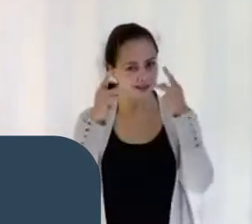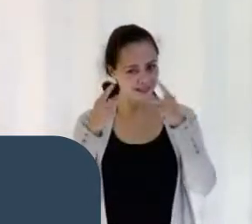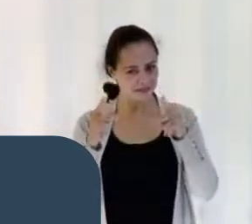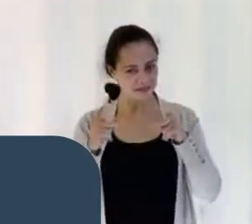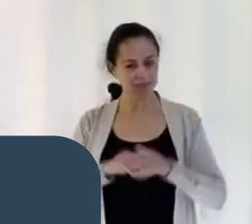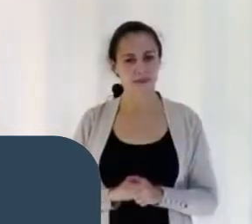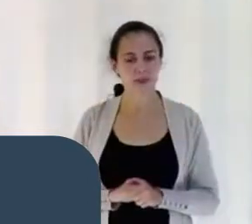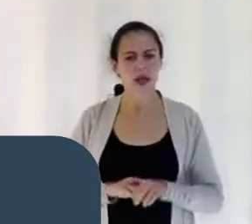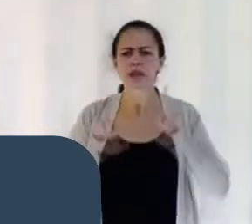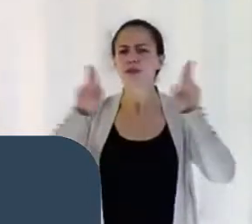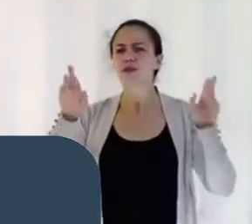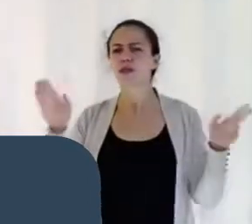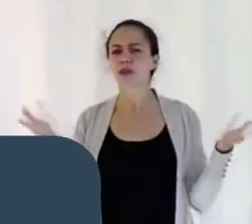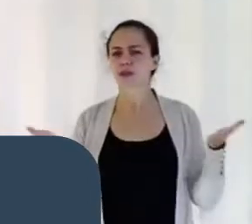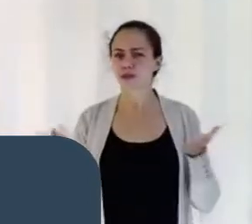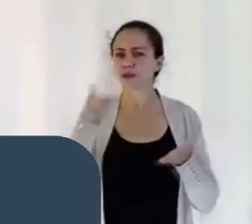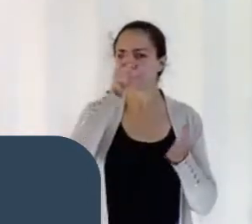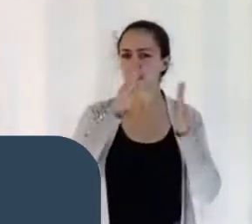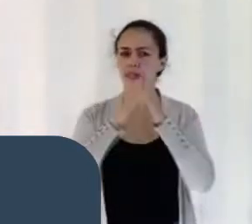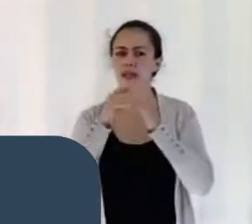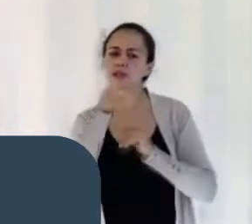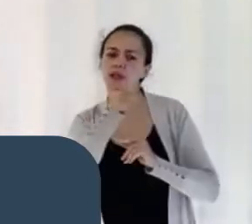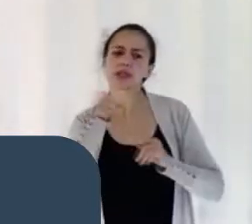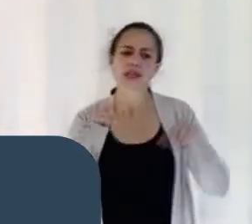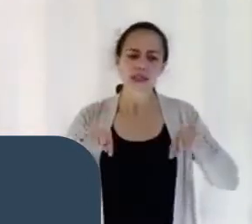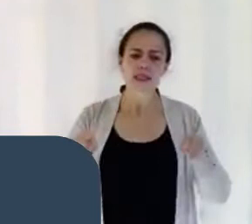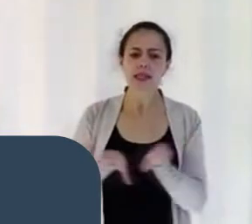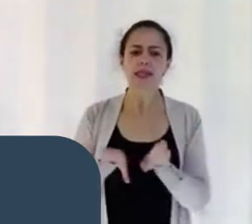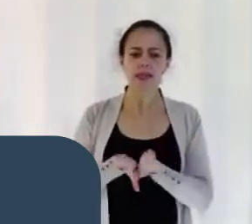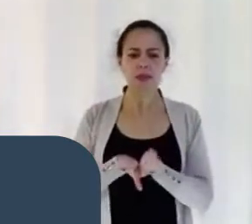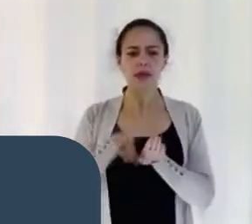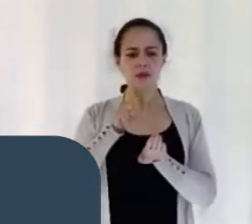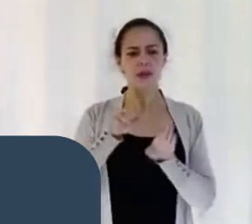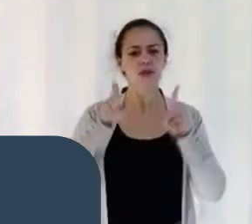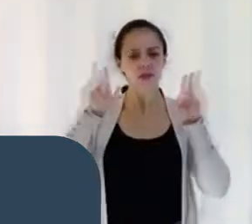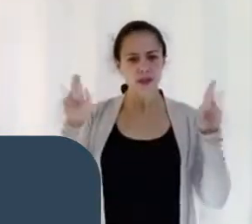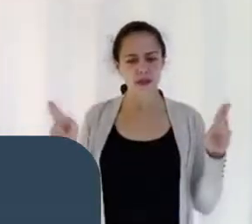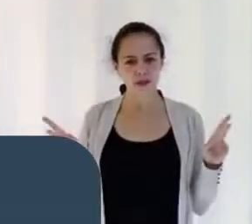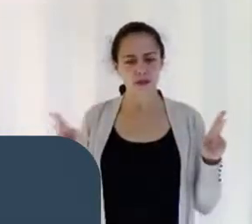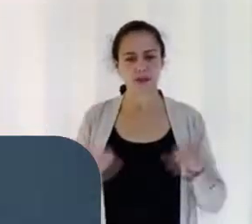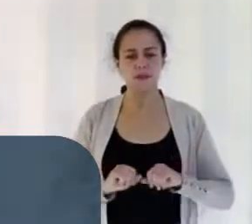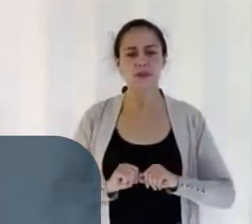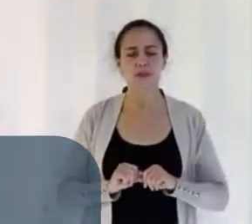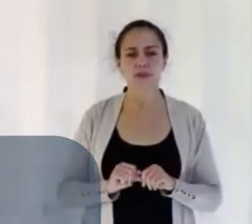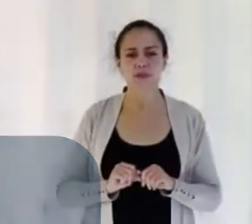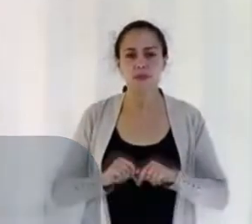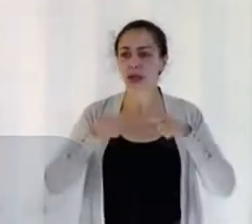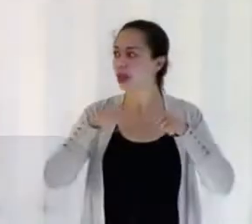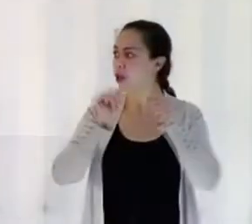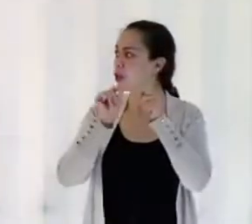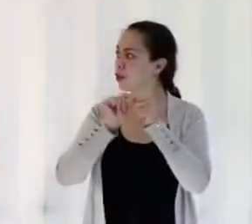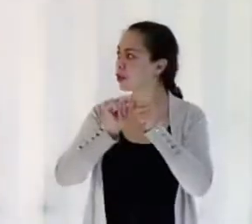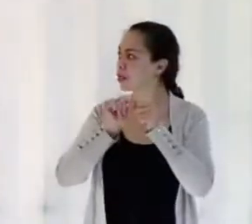gesto aqui, para você que está em casa e para você que está aqui comigo. Vê se você lembra de alguém ao fazer esse